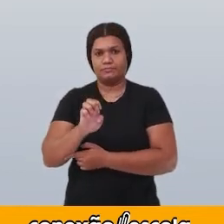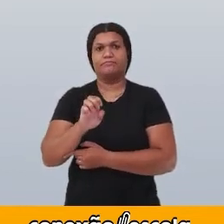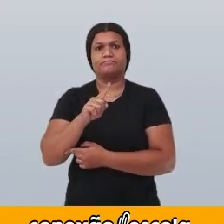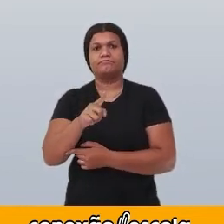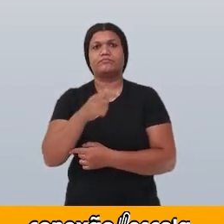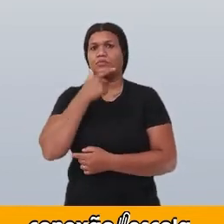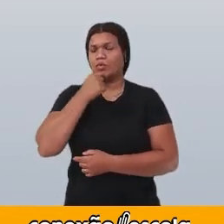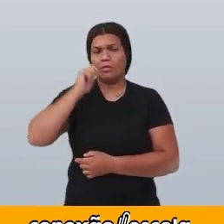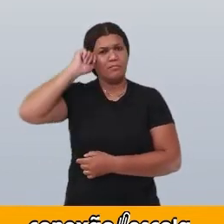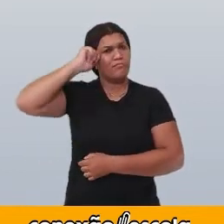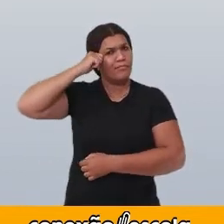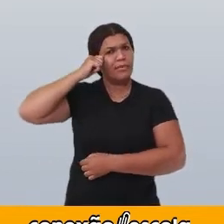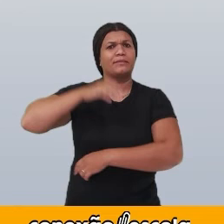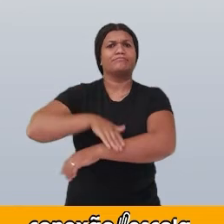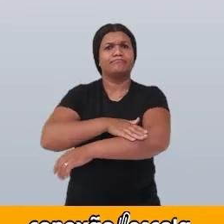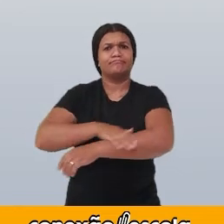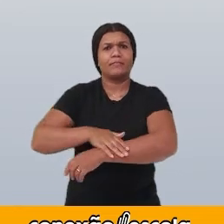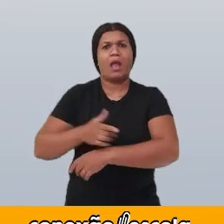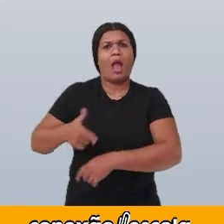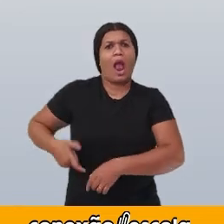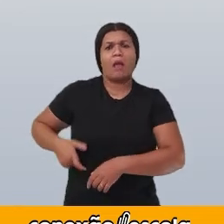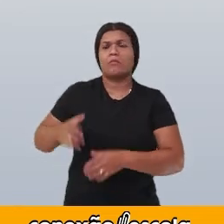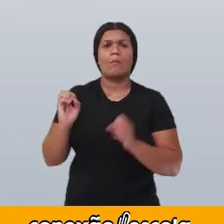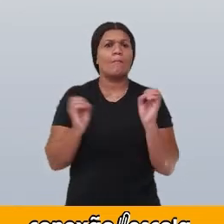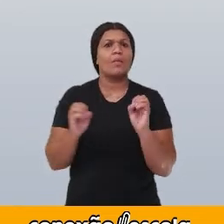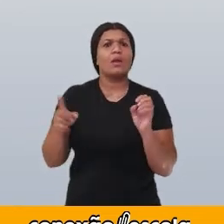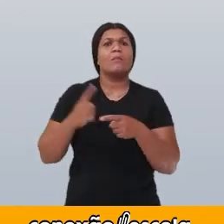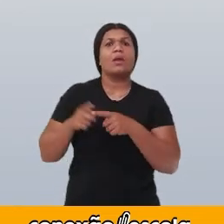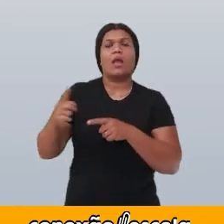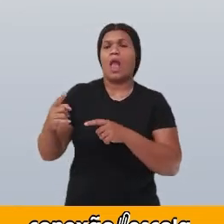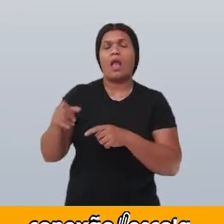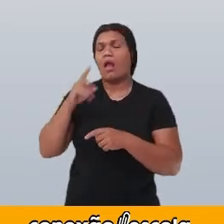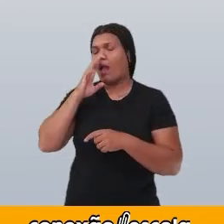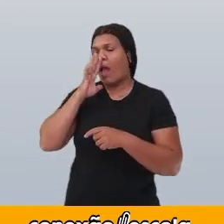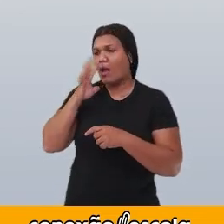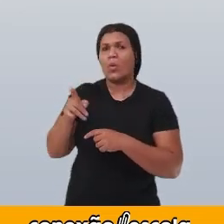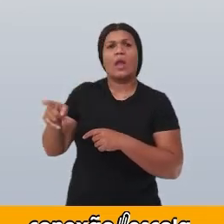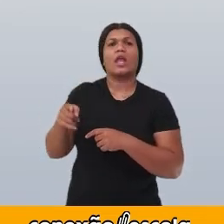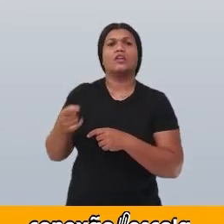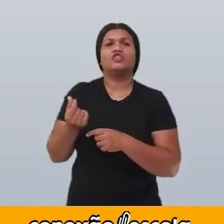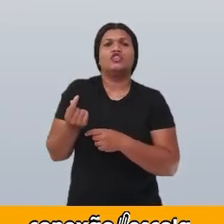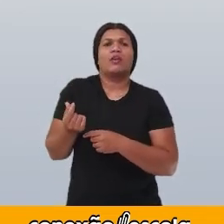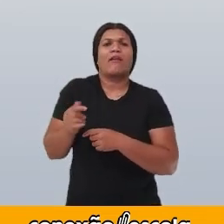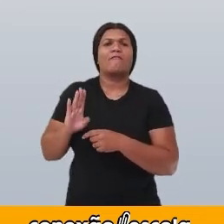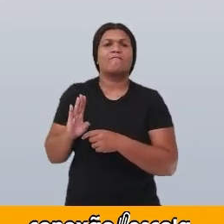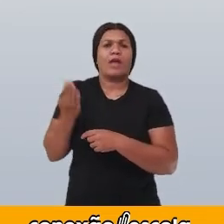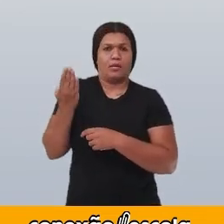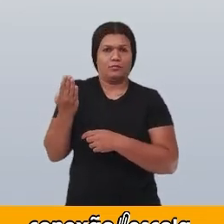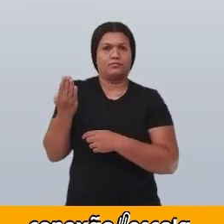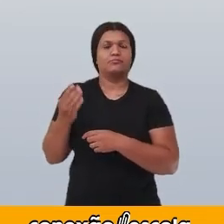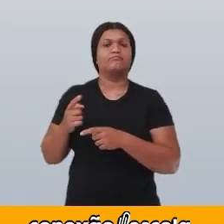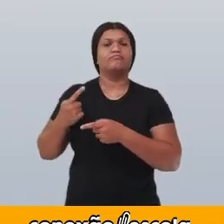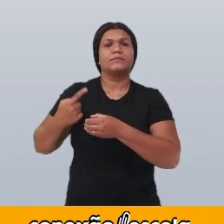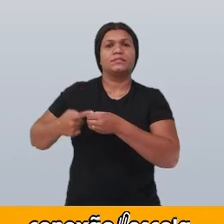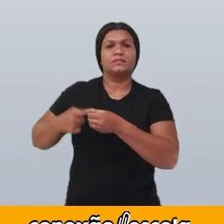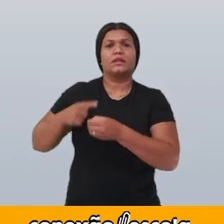usar uma nota falsa em um supermercado no dia 25, na cidade de Minneapolis, onde